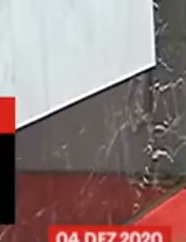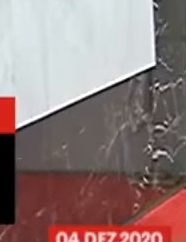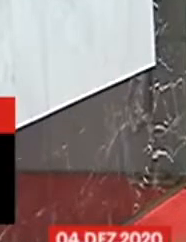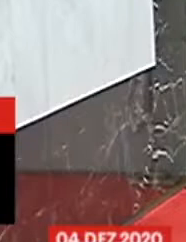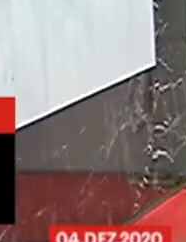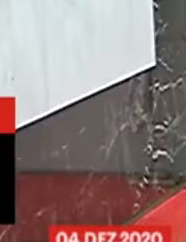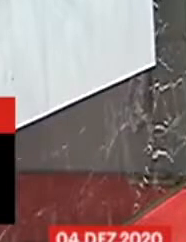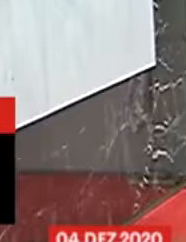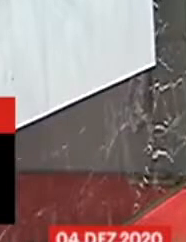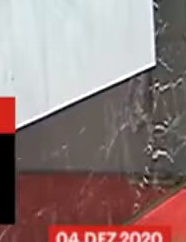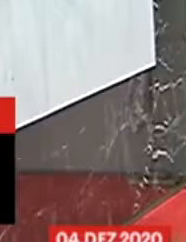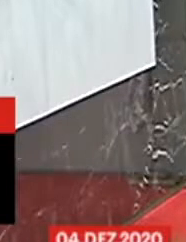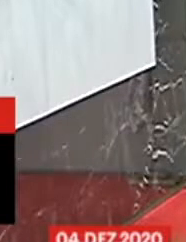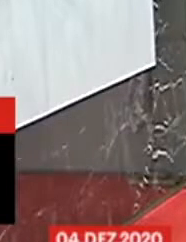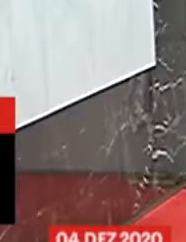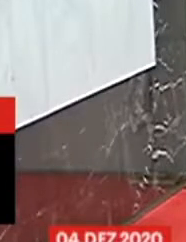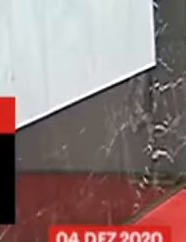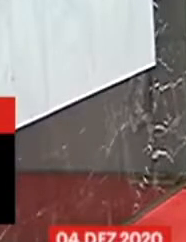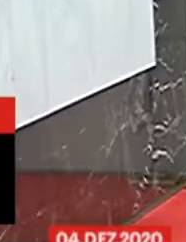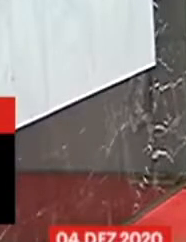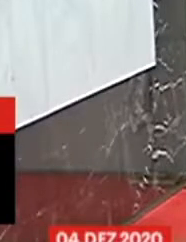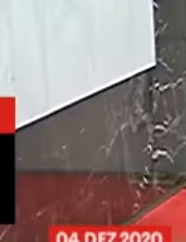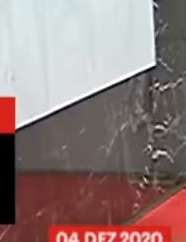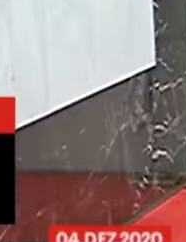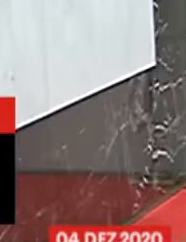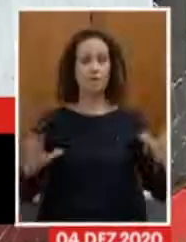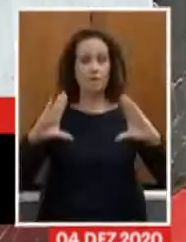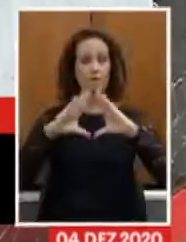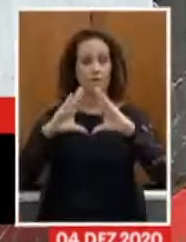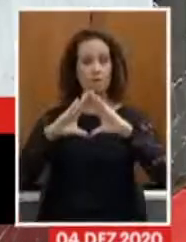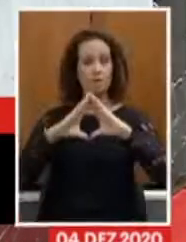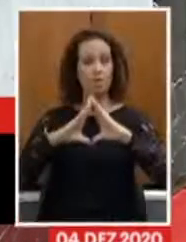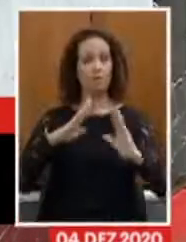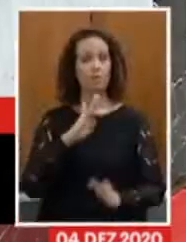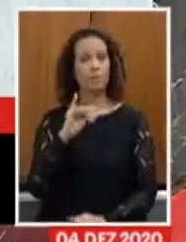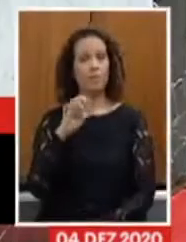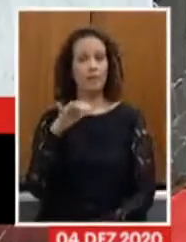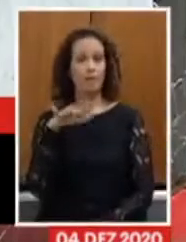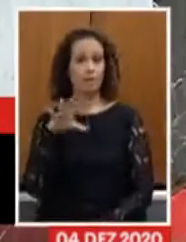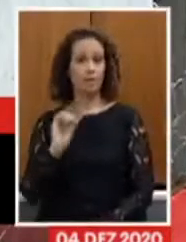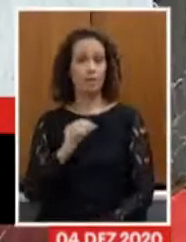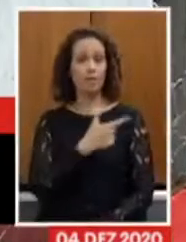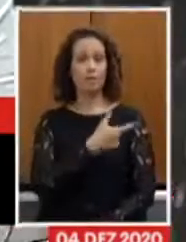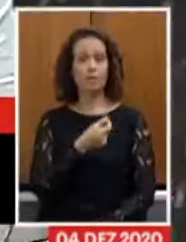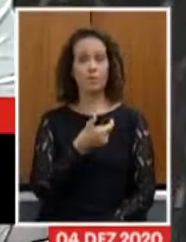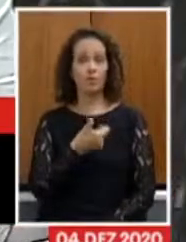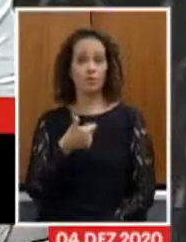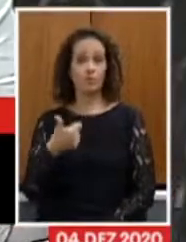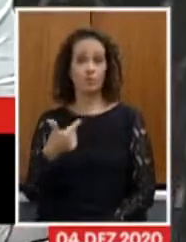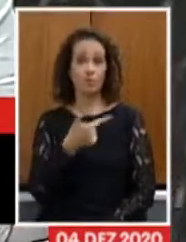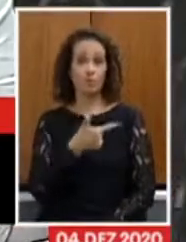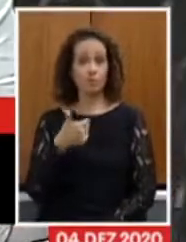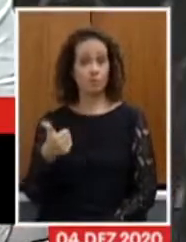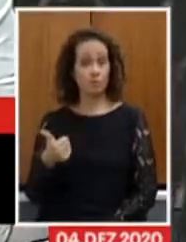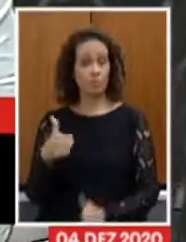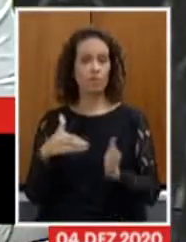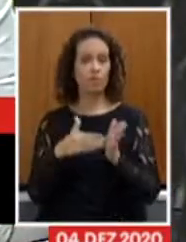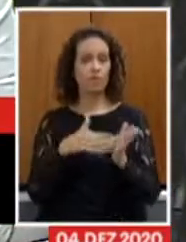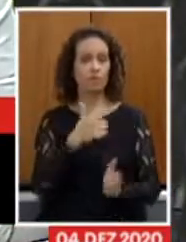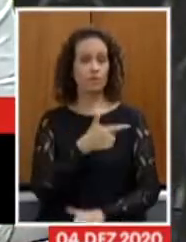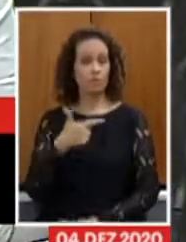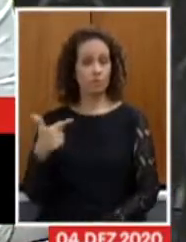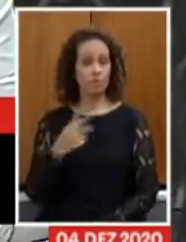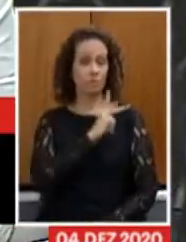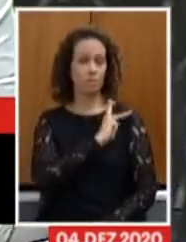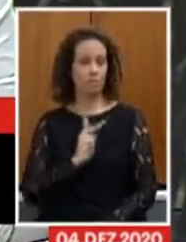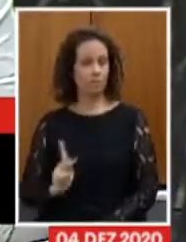2020, destinada à eleição dos membros da Mesa da Assembleia para o biênio 2021-2022. Presidência dos deputados Agostinho Patrus